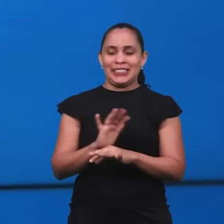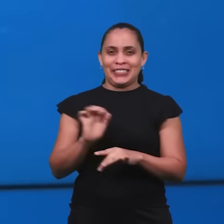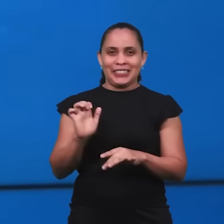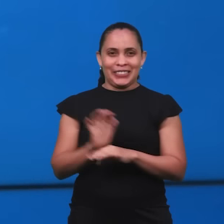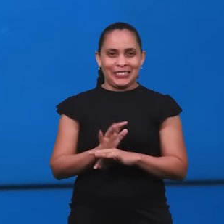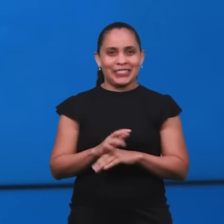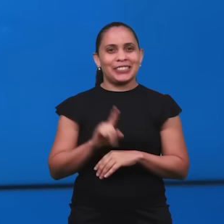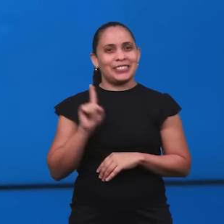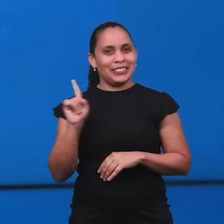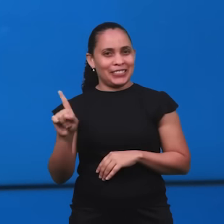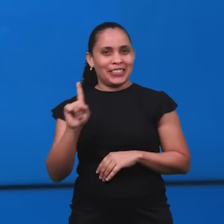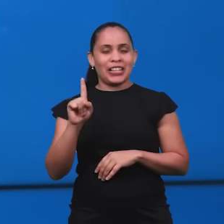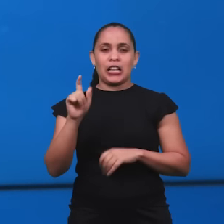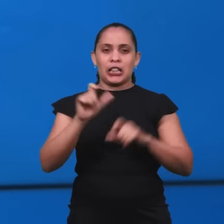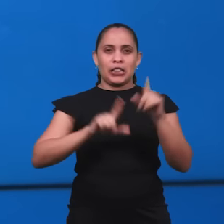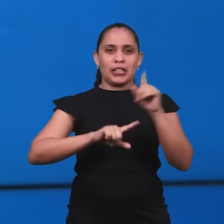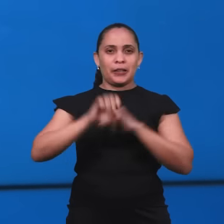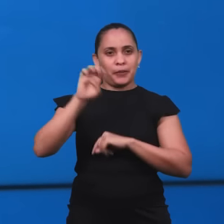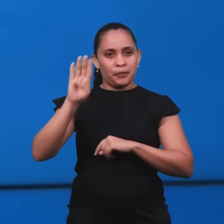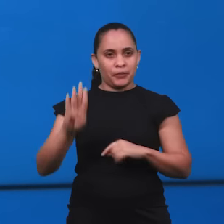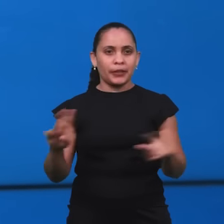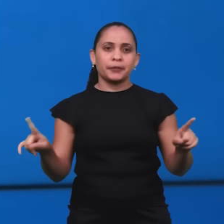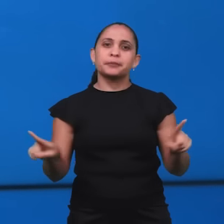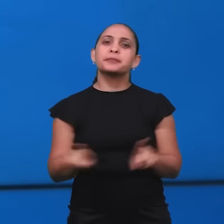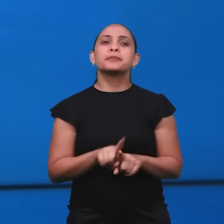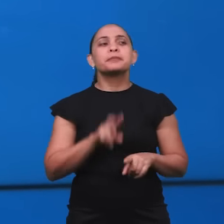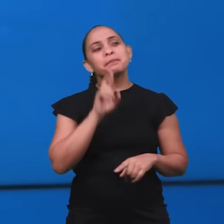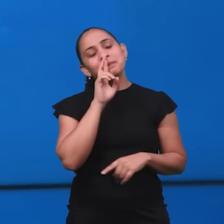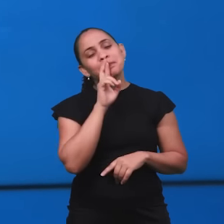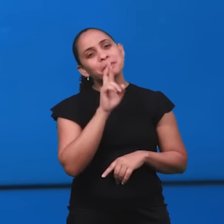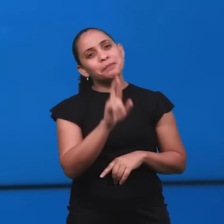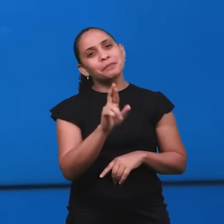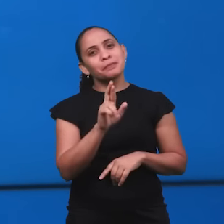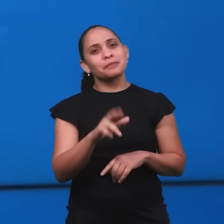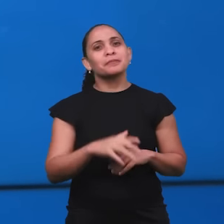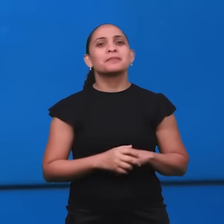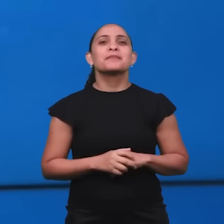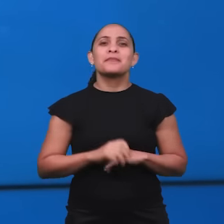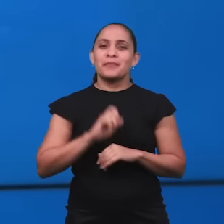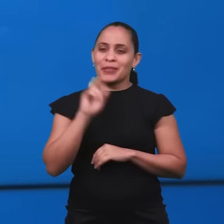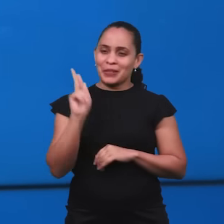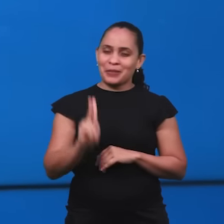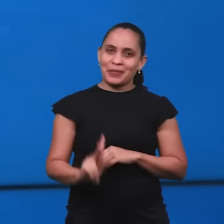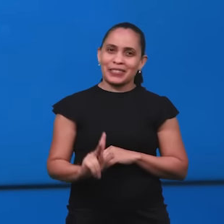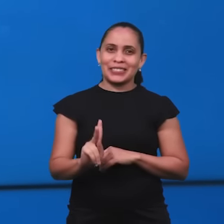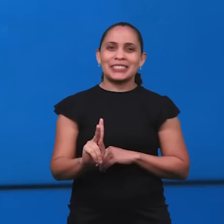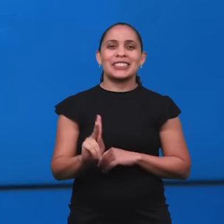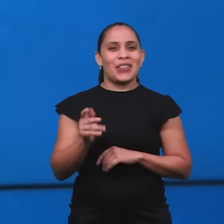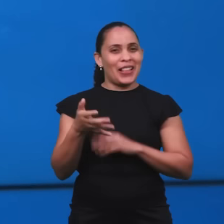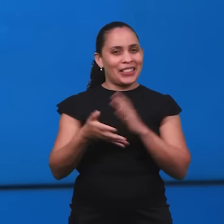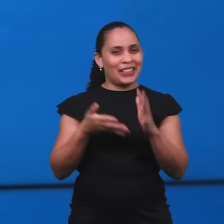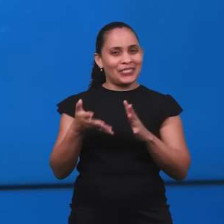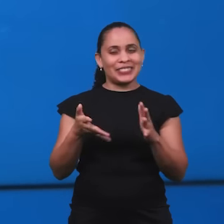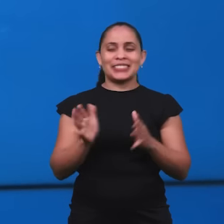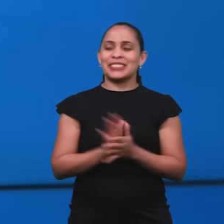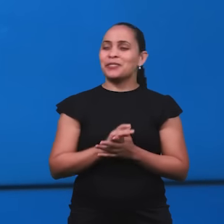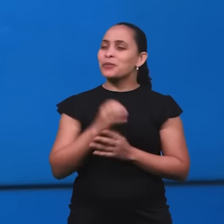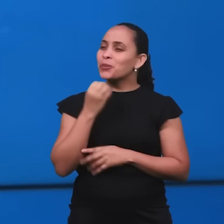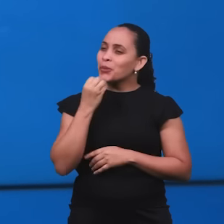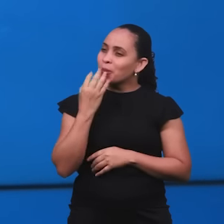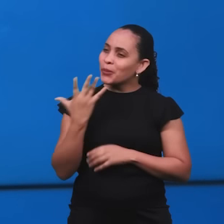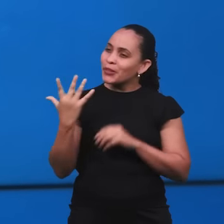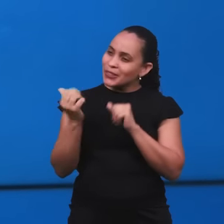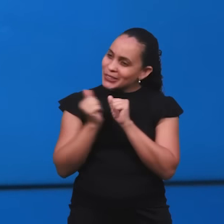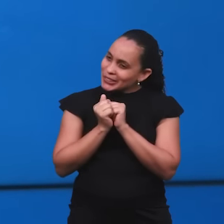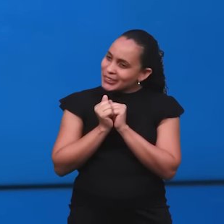aí, e a sua resposta no final, né, em Libras, dando a paz do Senhor. Muito obrigado, Carol. Foi boa a sua participação.